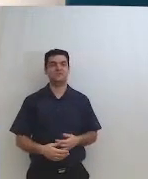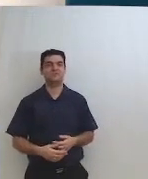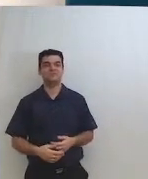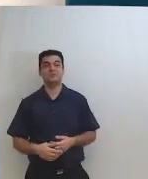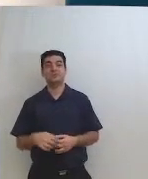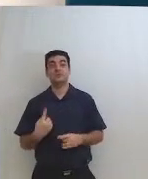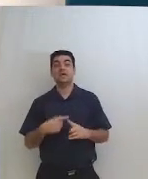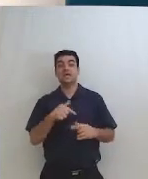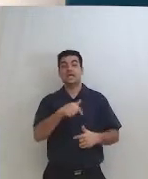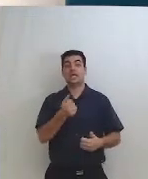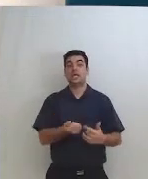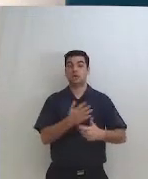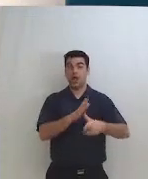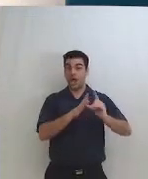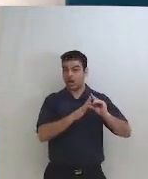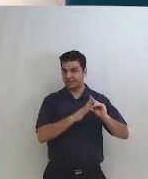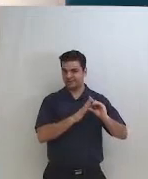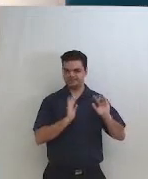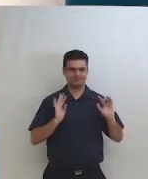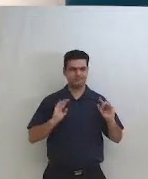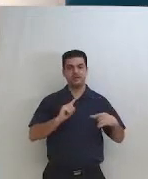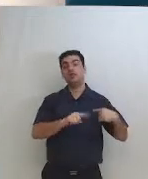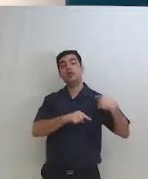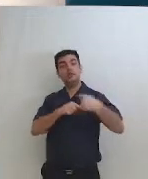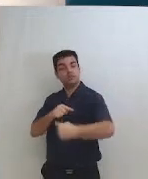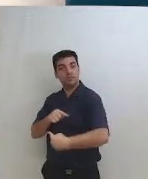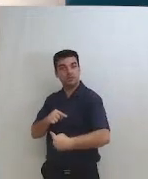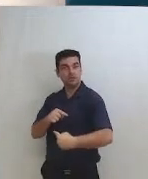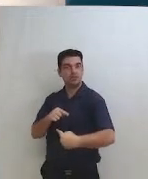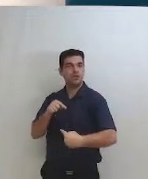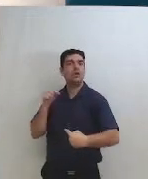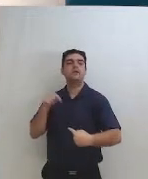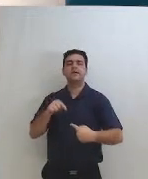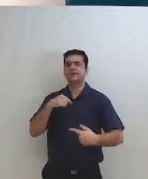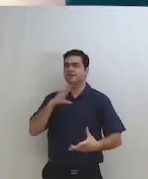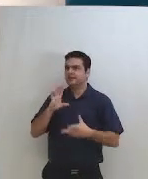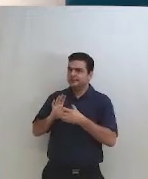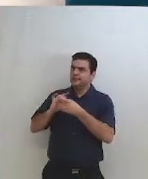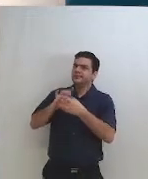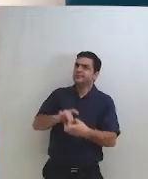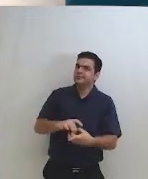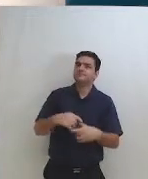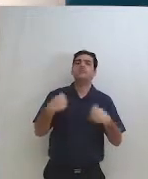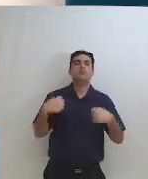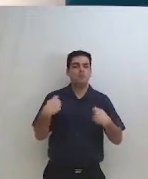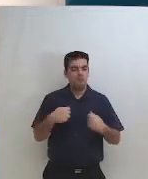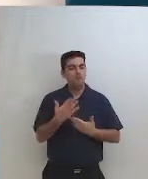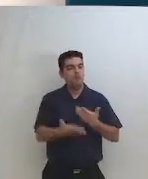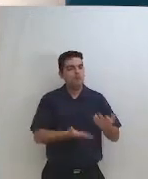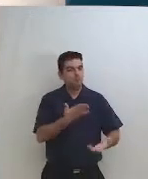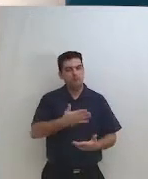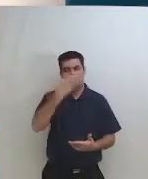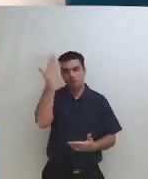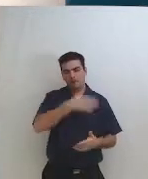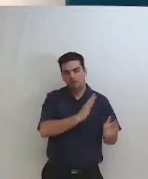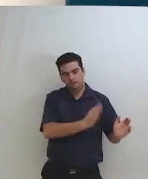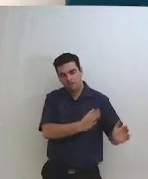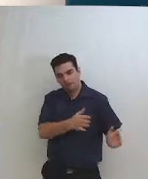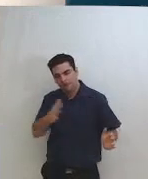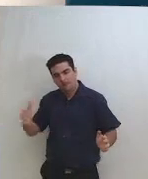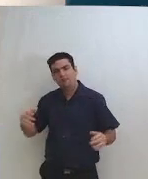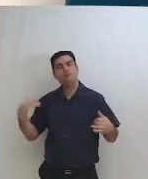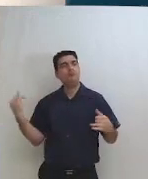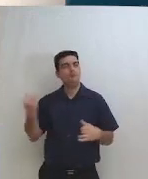já manifestava o sentido de que é necessária a preservação da cadeia de custódia da prova, pois ela